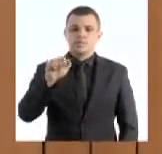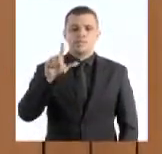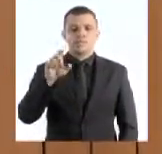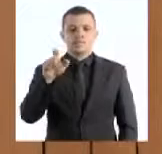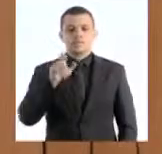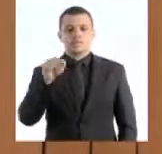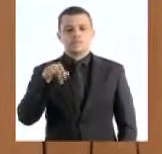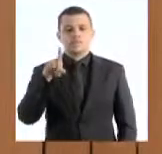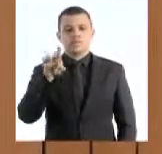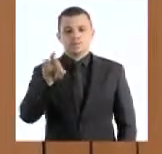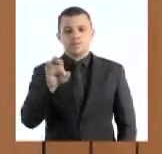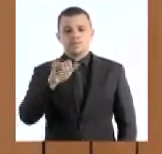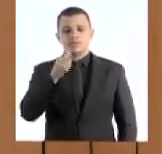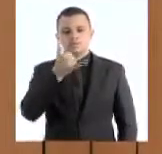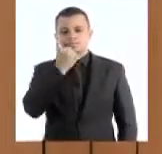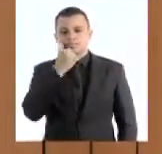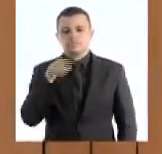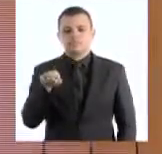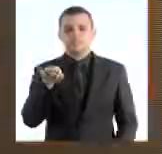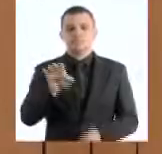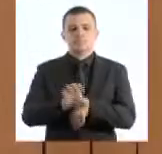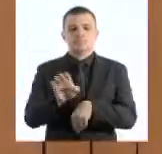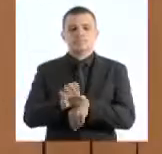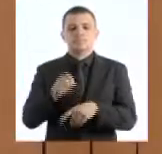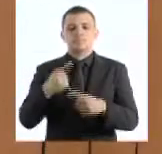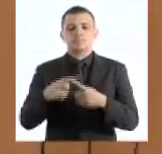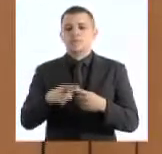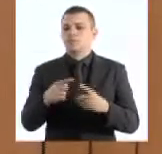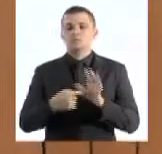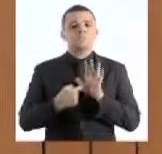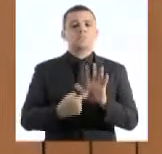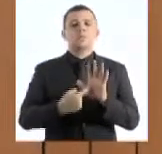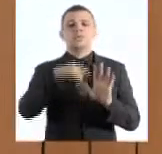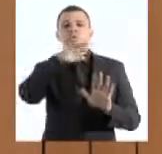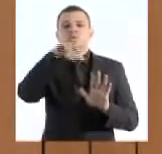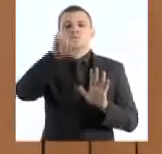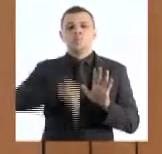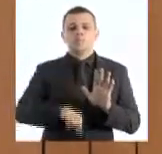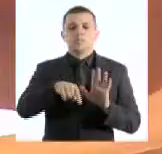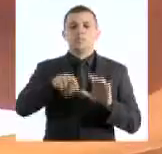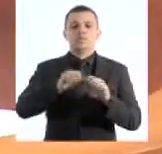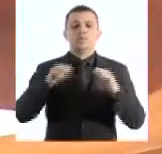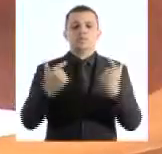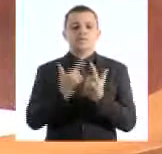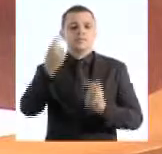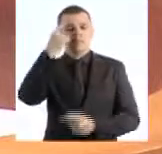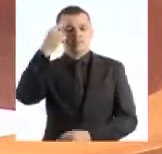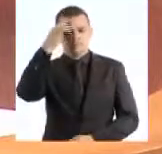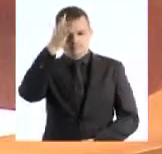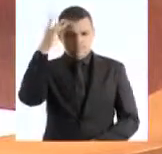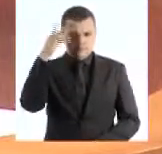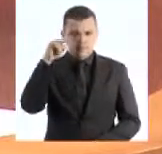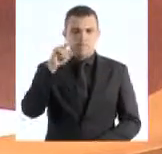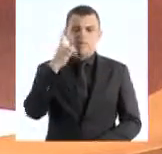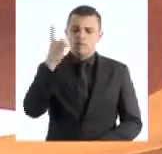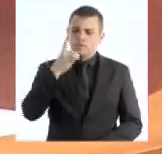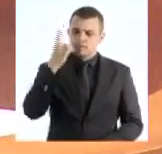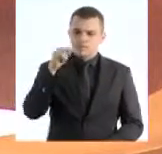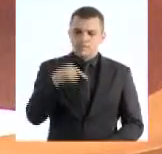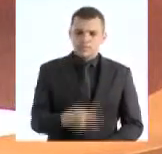aquele Estado, até para não ficar uma imagem ruim desta casa de dizer e de achar que os deputados aqui do Maranhão não